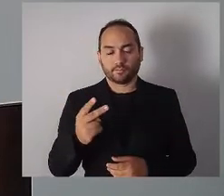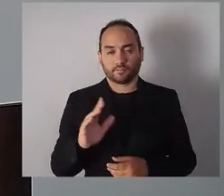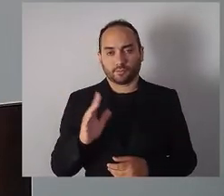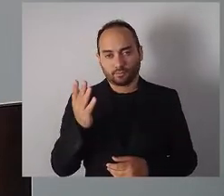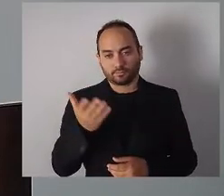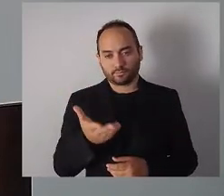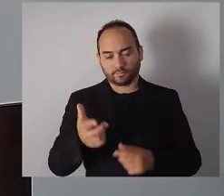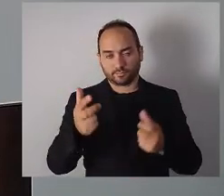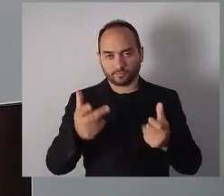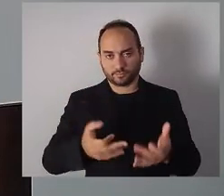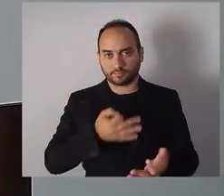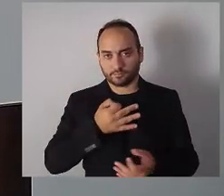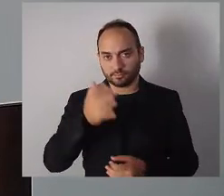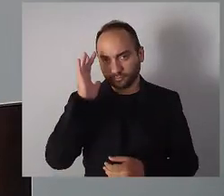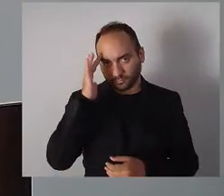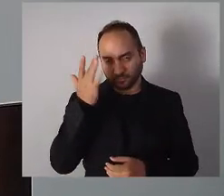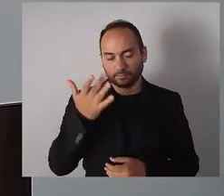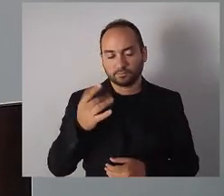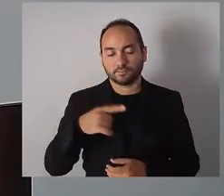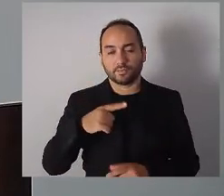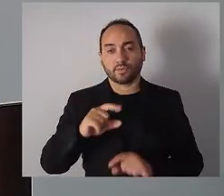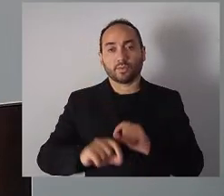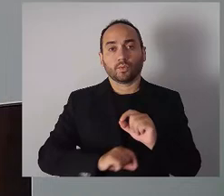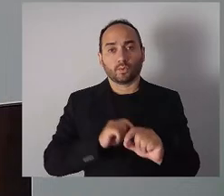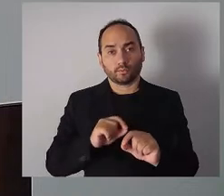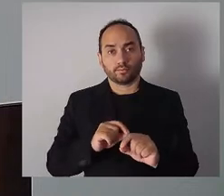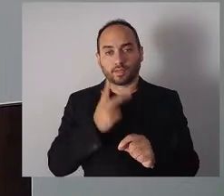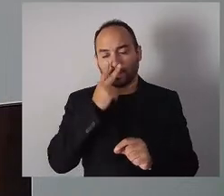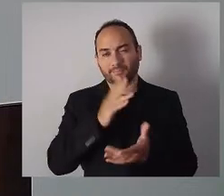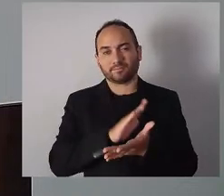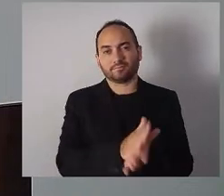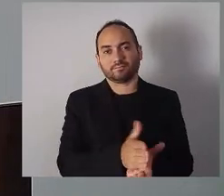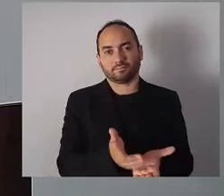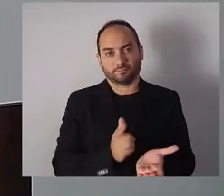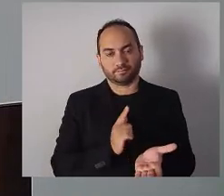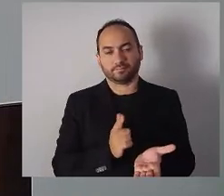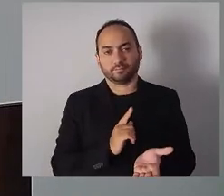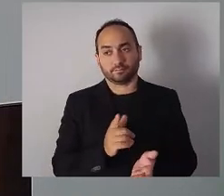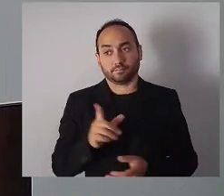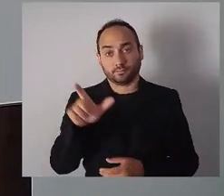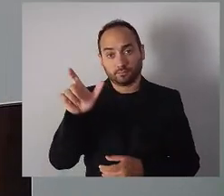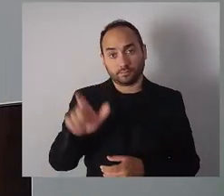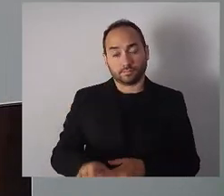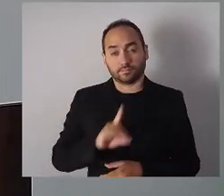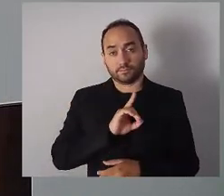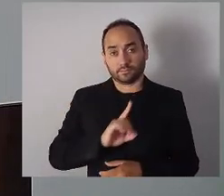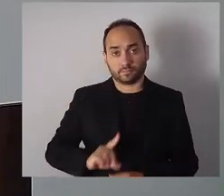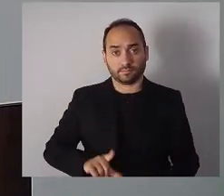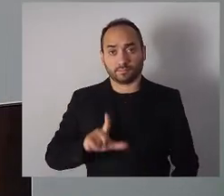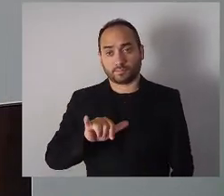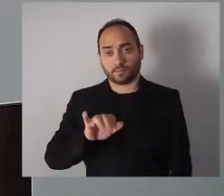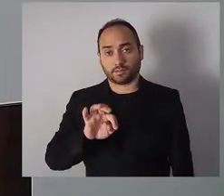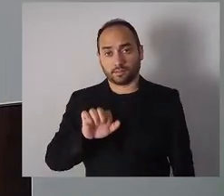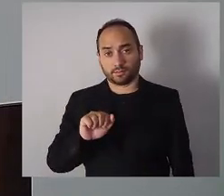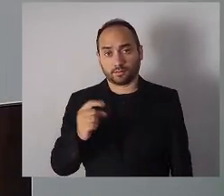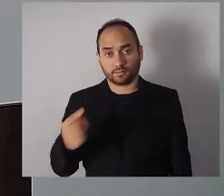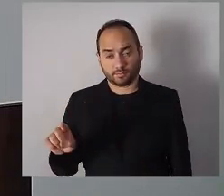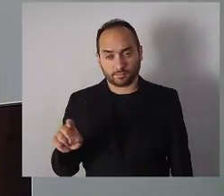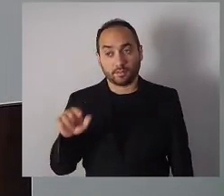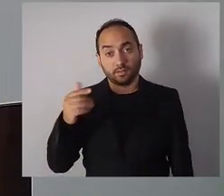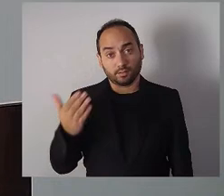hipótese é a grave discriminação. O deputado Evandro Leitão, mesmo